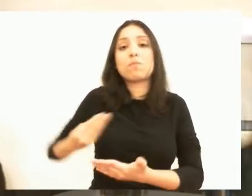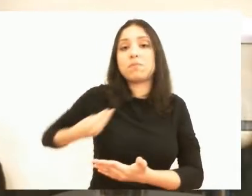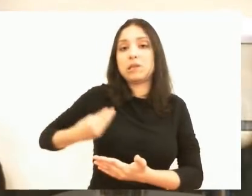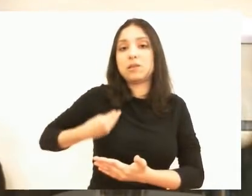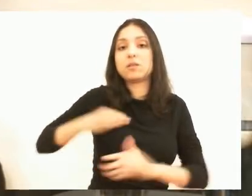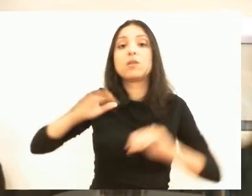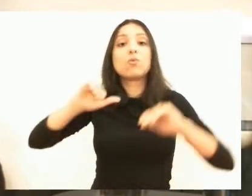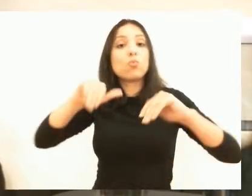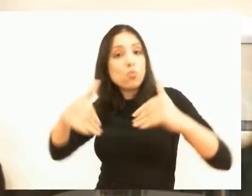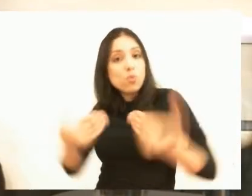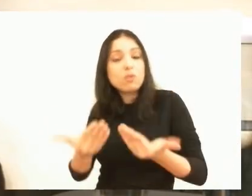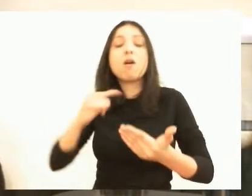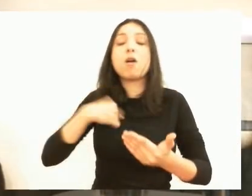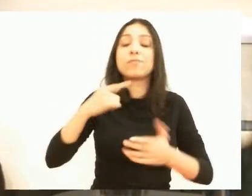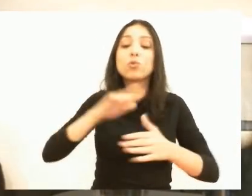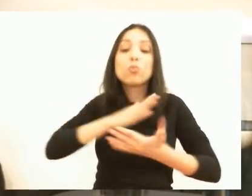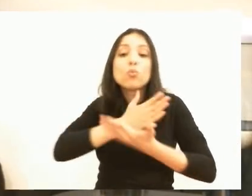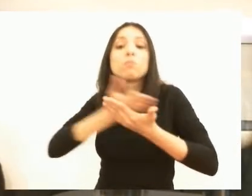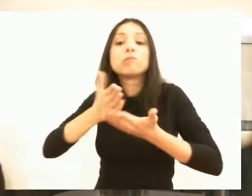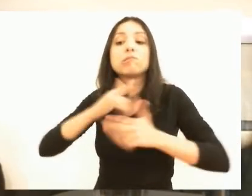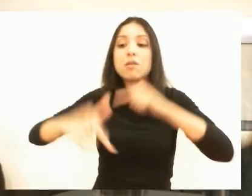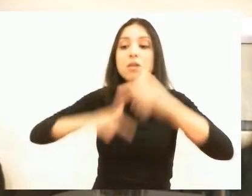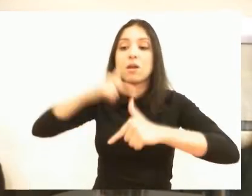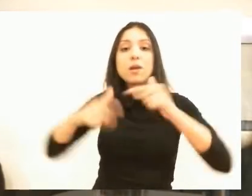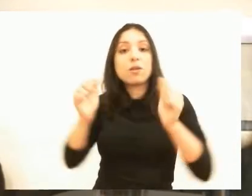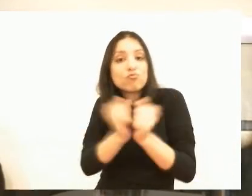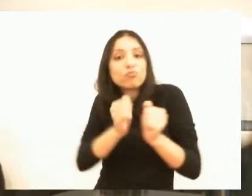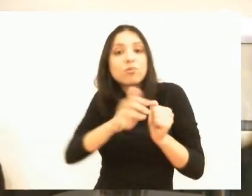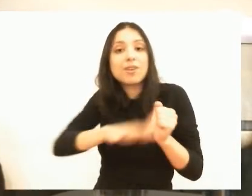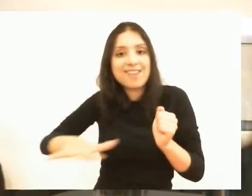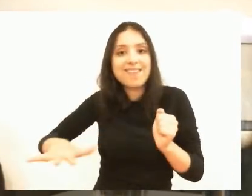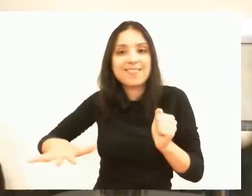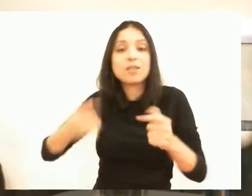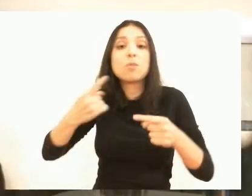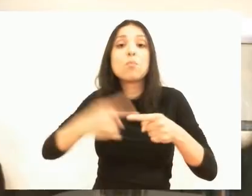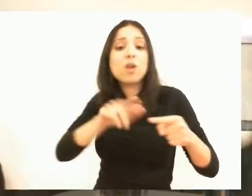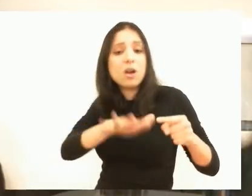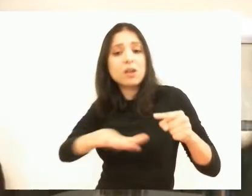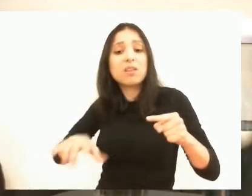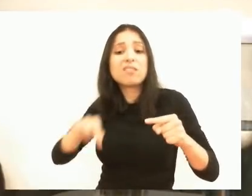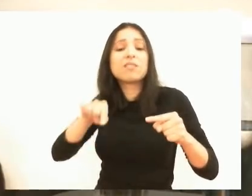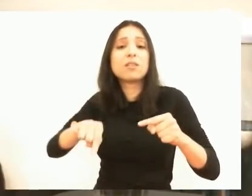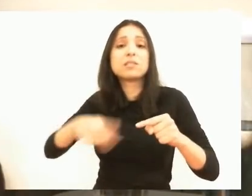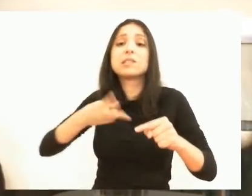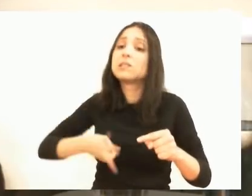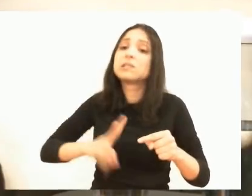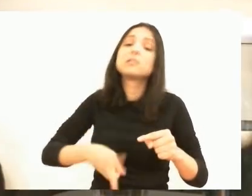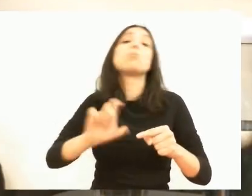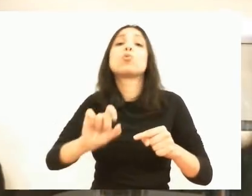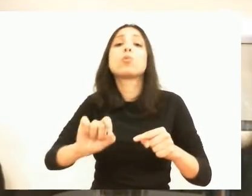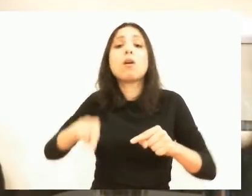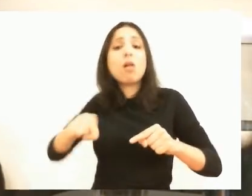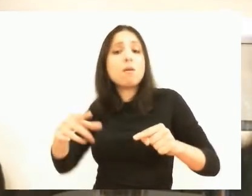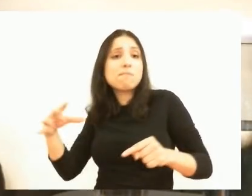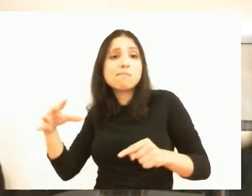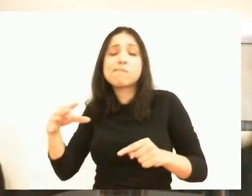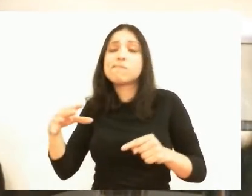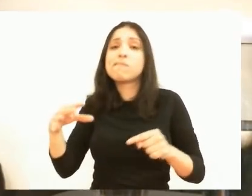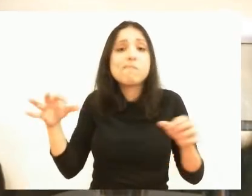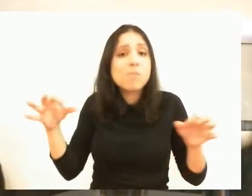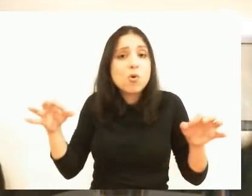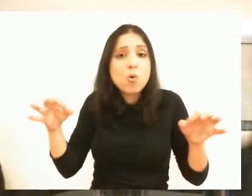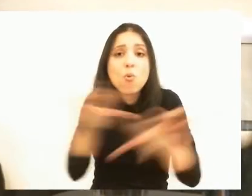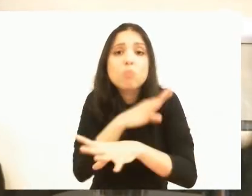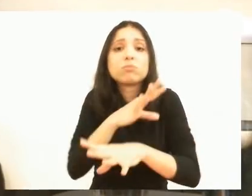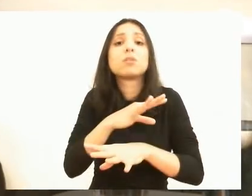ao trabalhar com a criança porque a criança o tempo inteiro ela está numa prontidão às